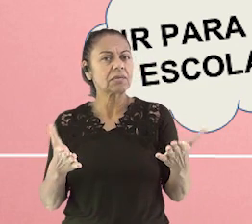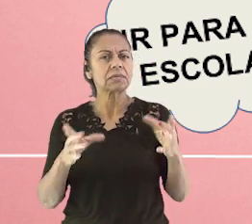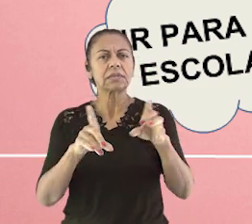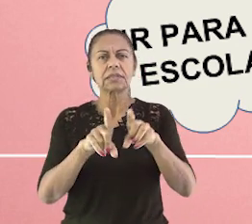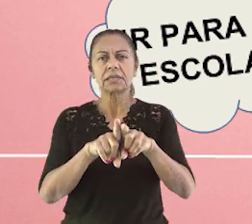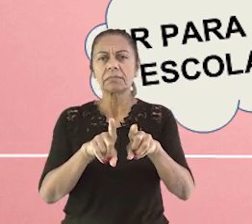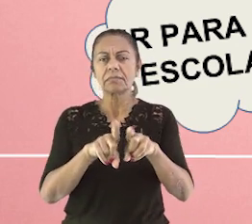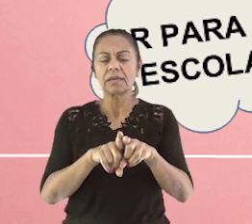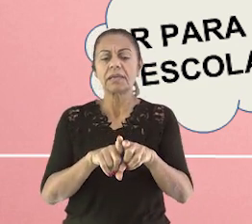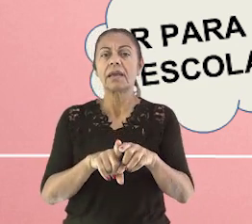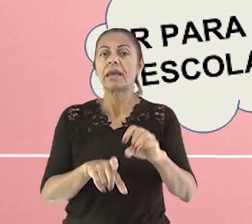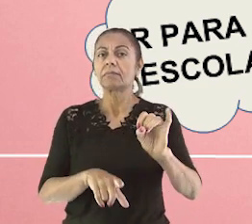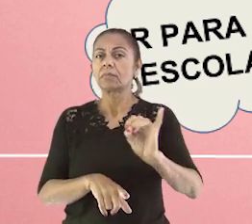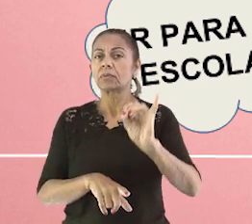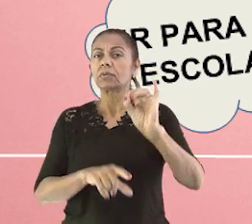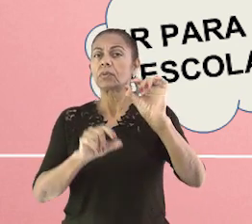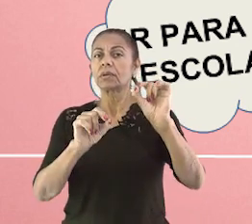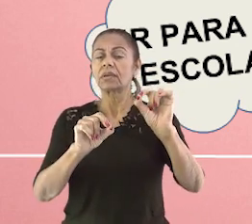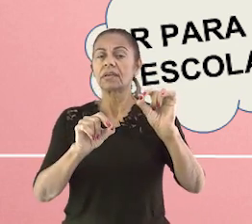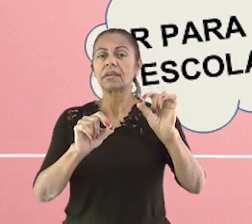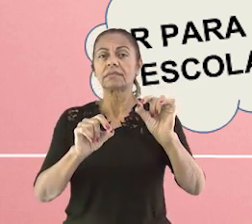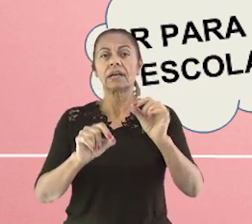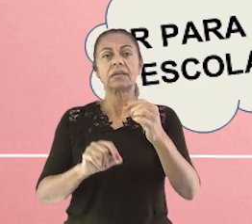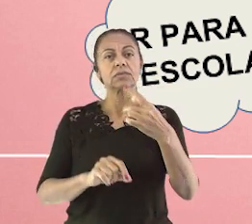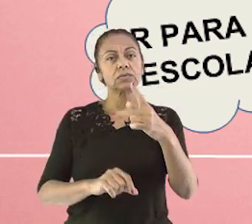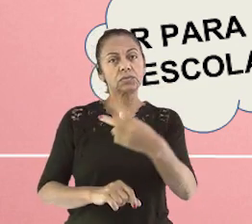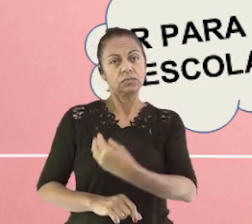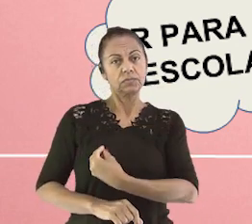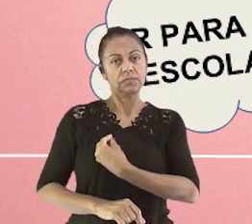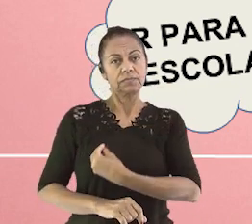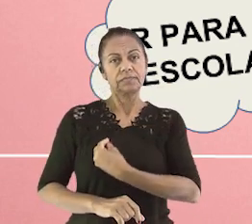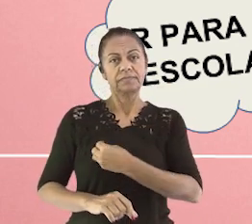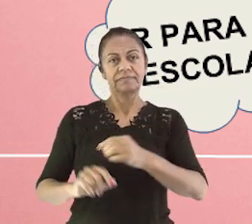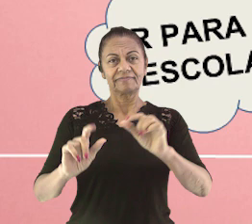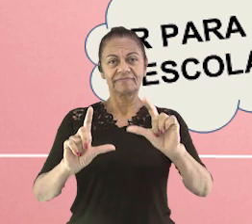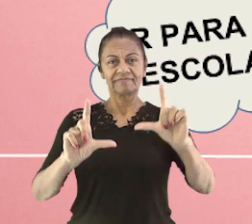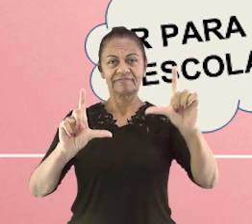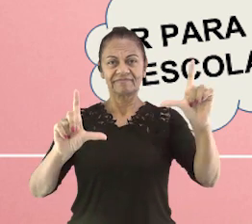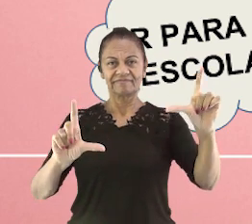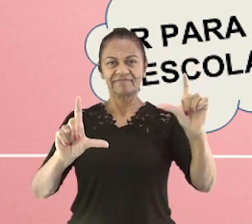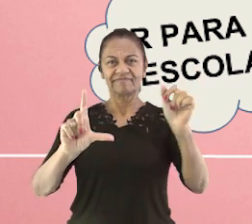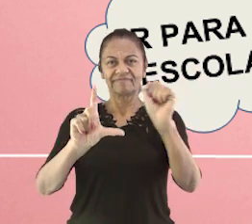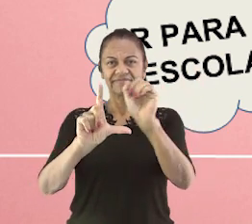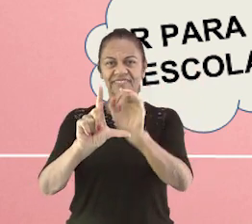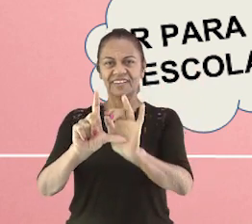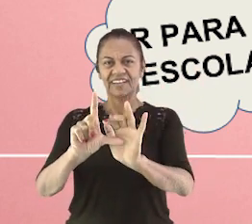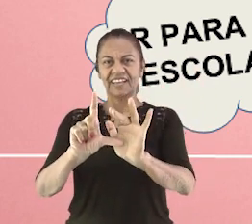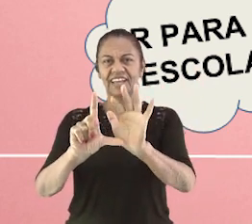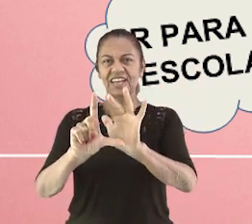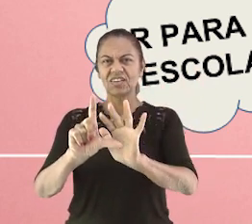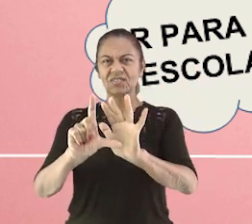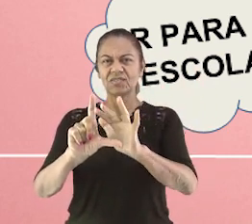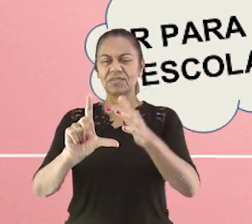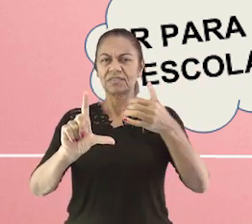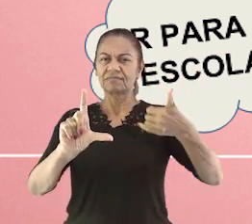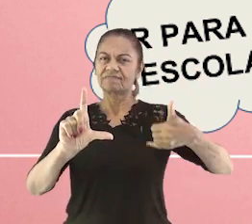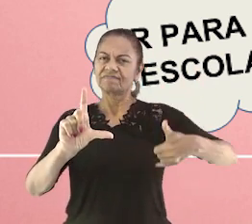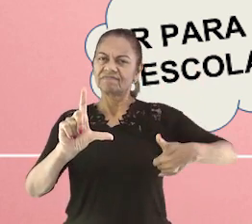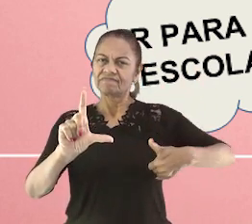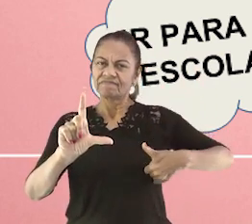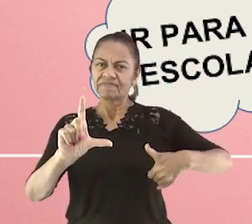e claro, não esqueçam de registrar a sua presença no programa de hoje. É fácil e